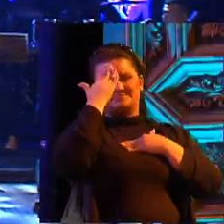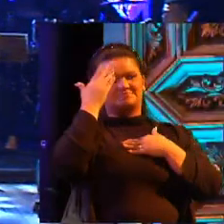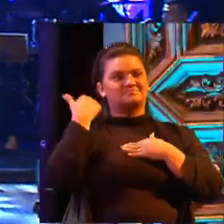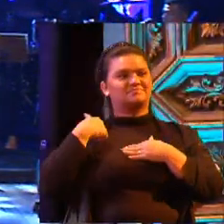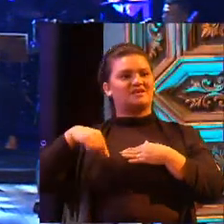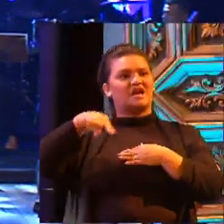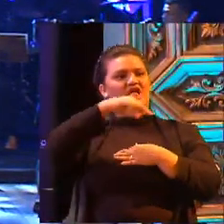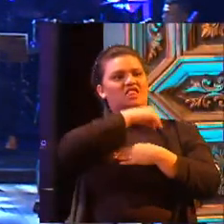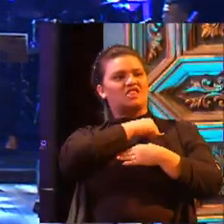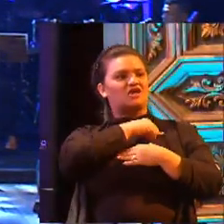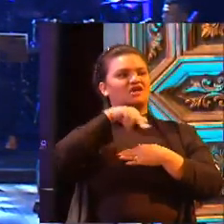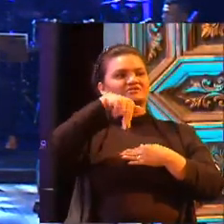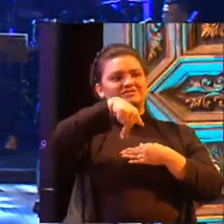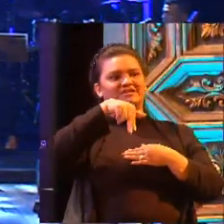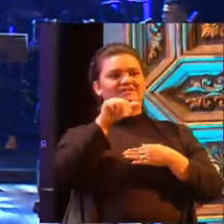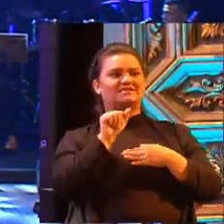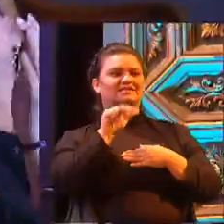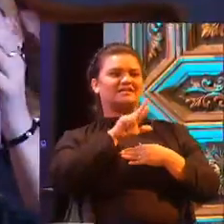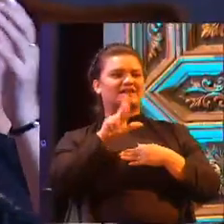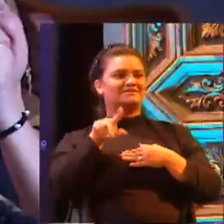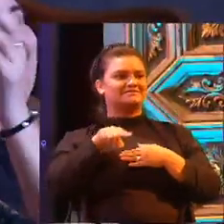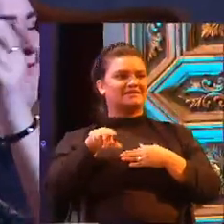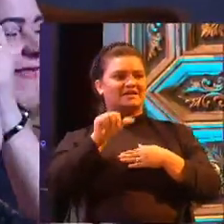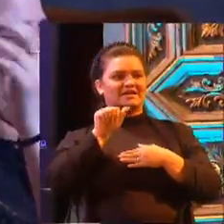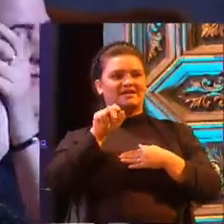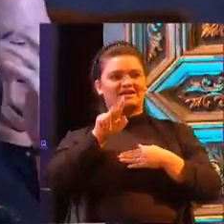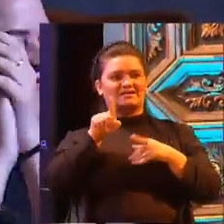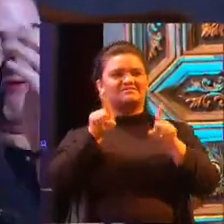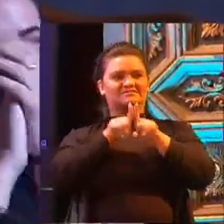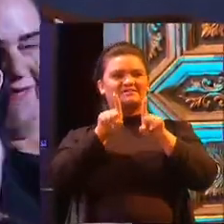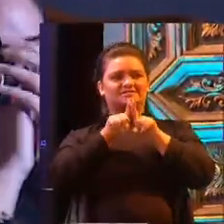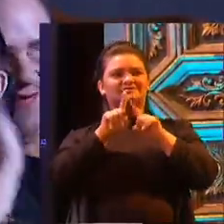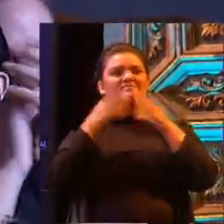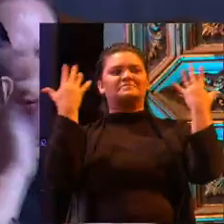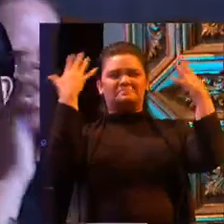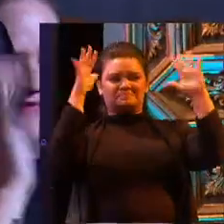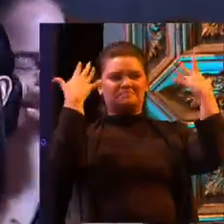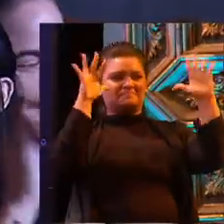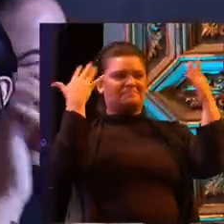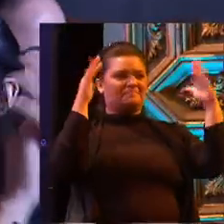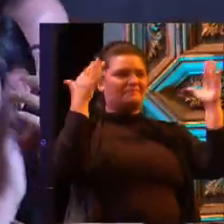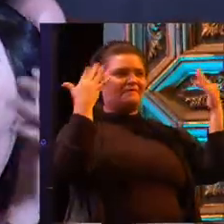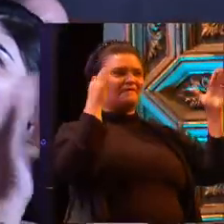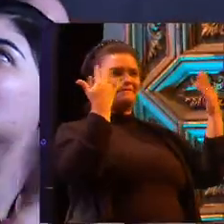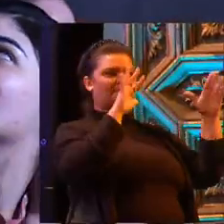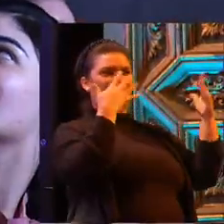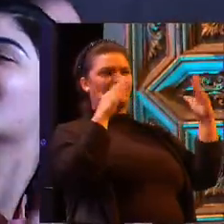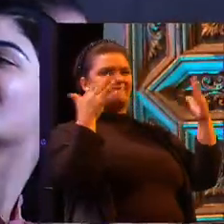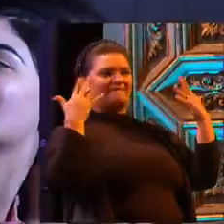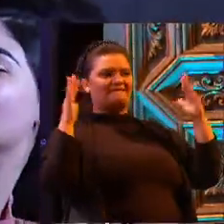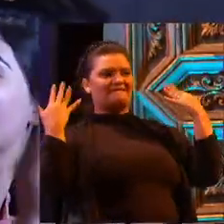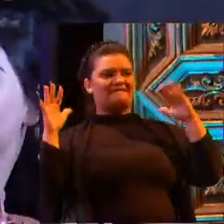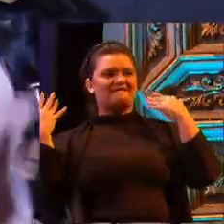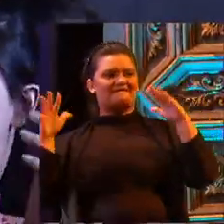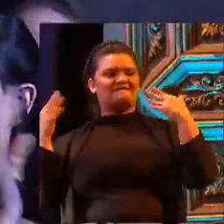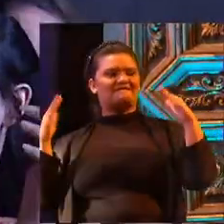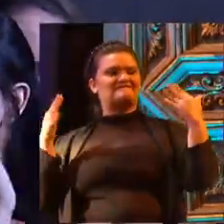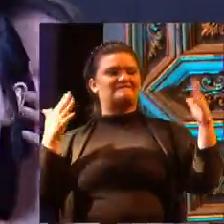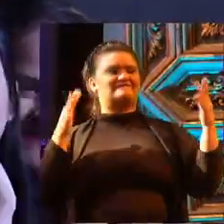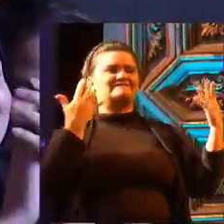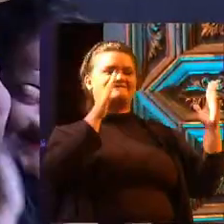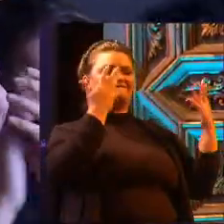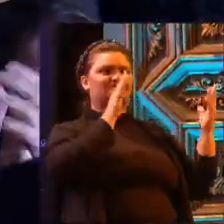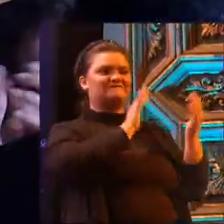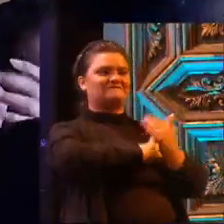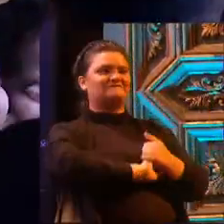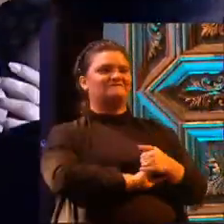Nazaré Pereira. Também merecedora de aplausos. Gente, é muita gente. O teatro